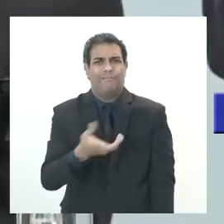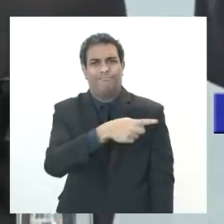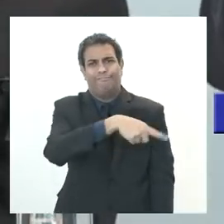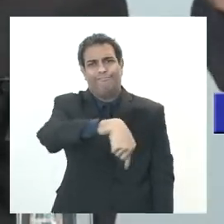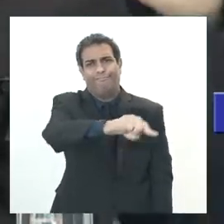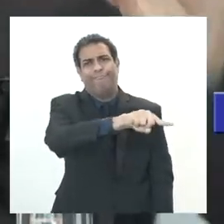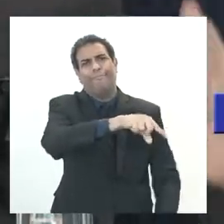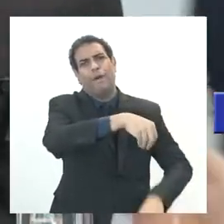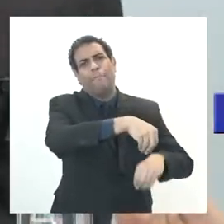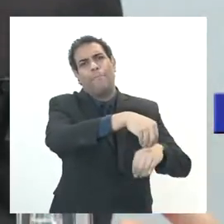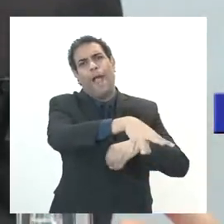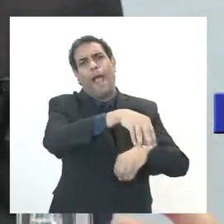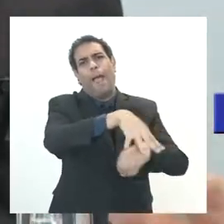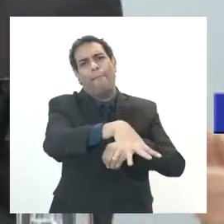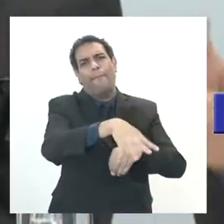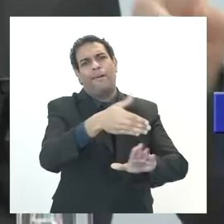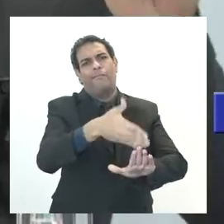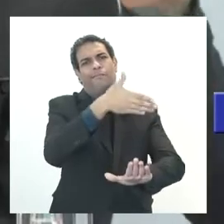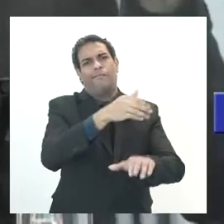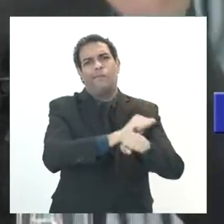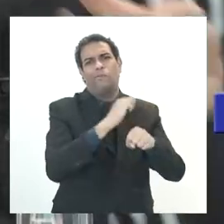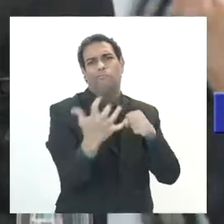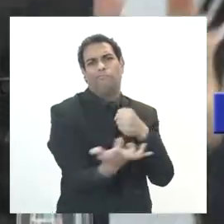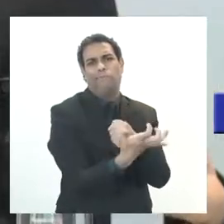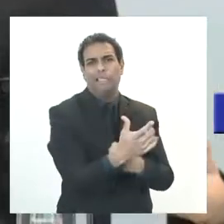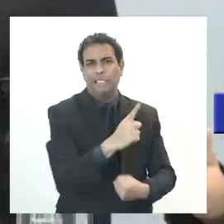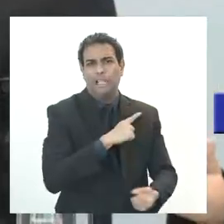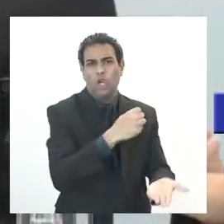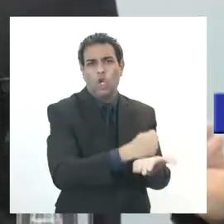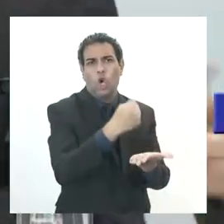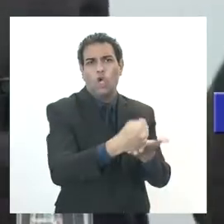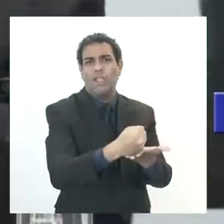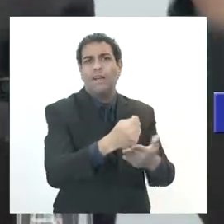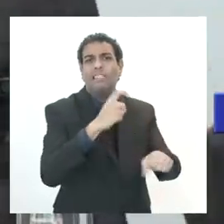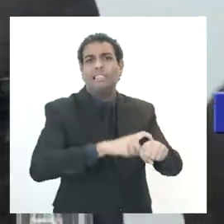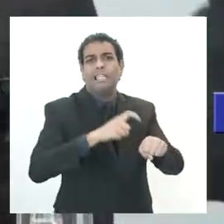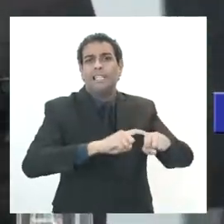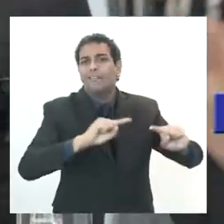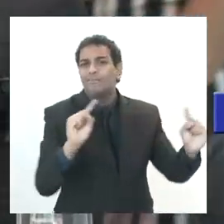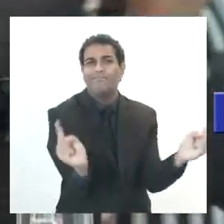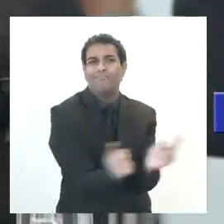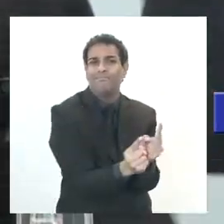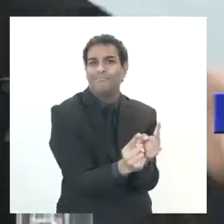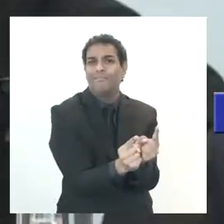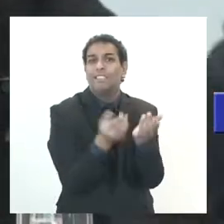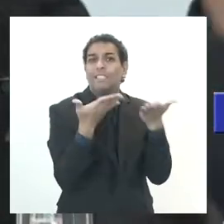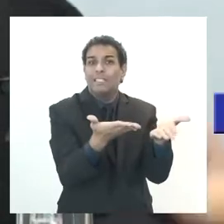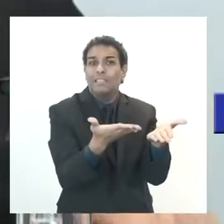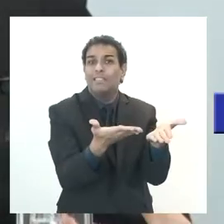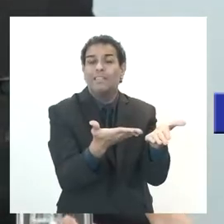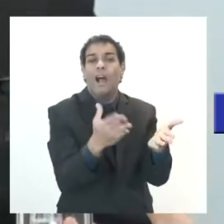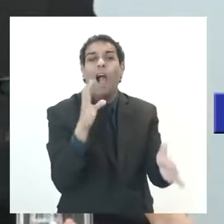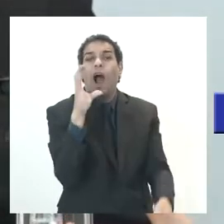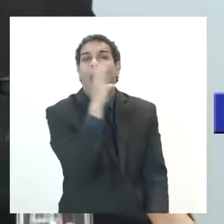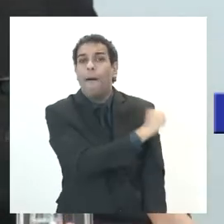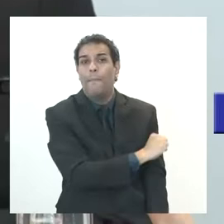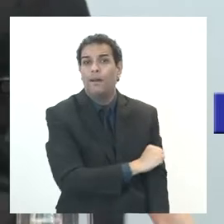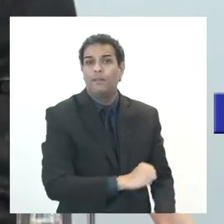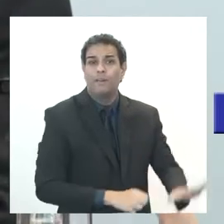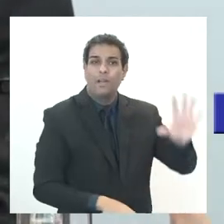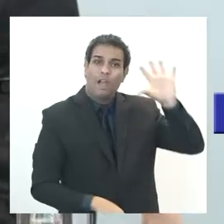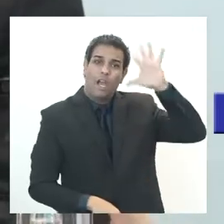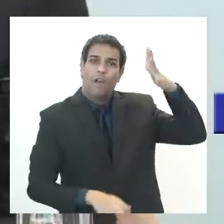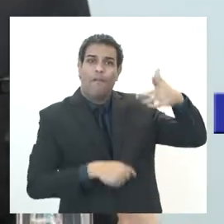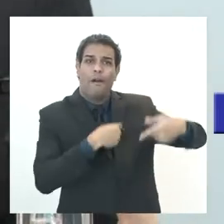numa pandemia como aconteceu de você ter contratos temporários que pela própria pandemia são sucessivamente renovado